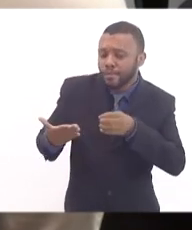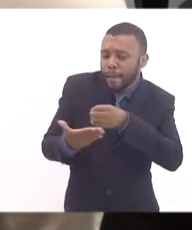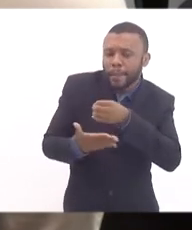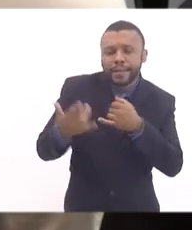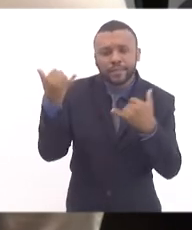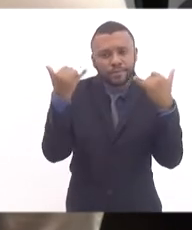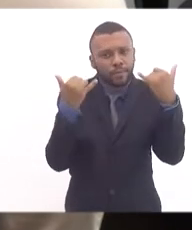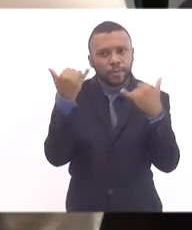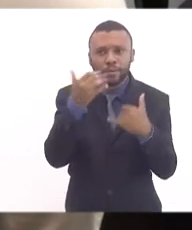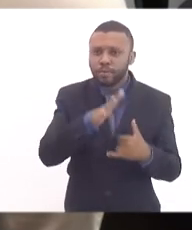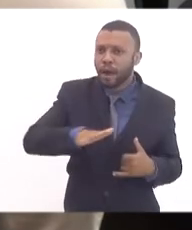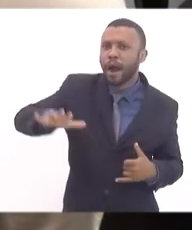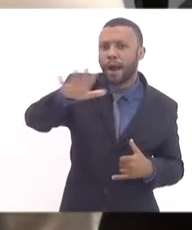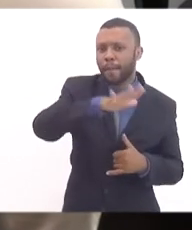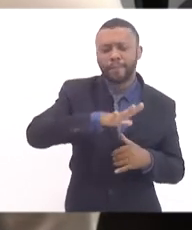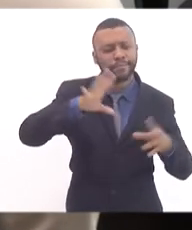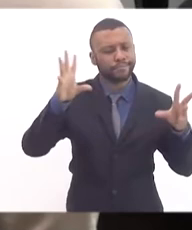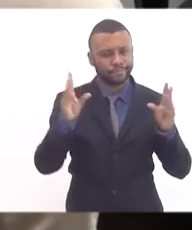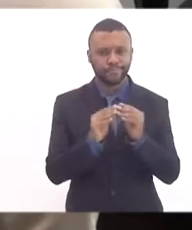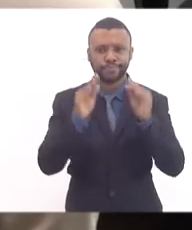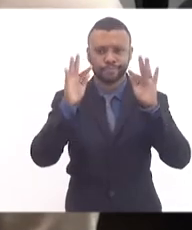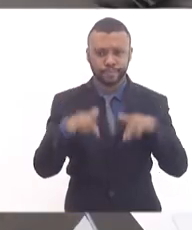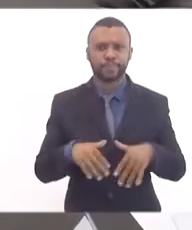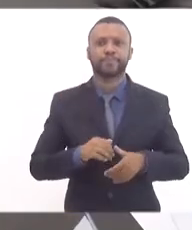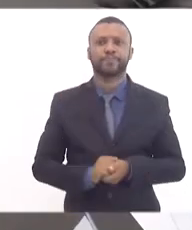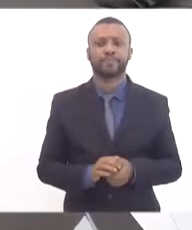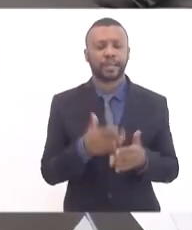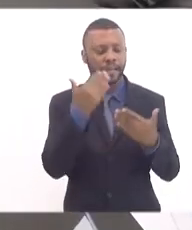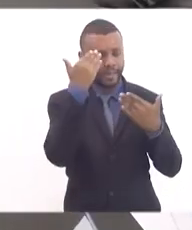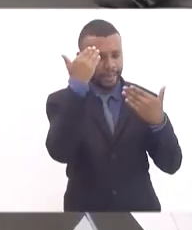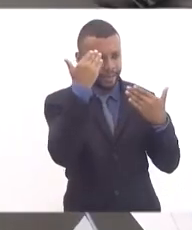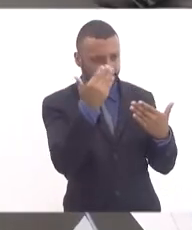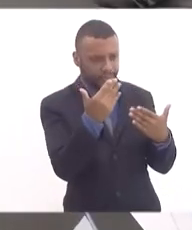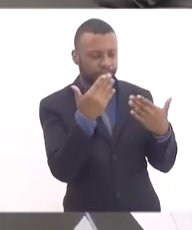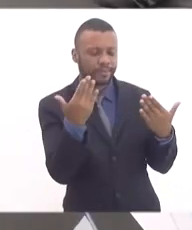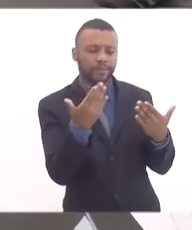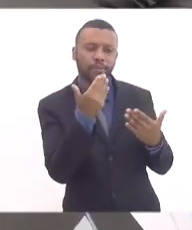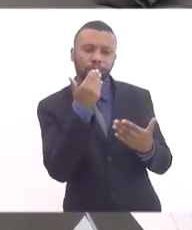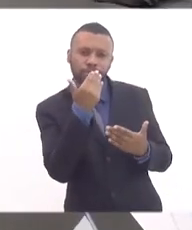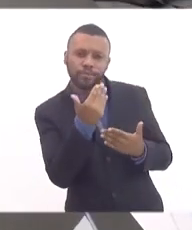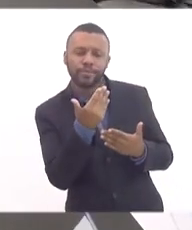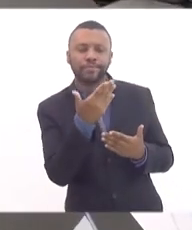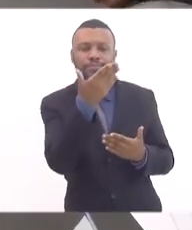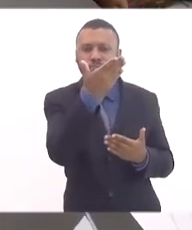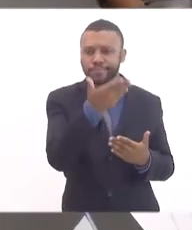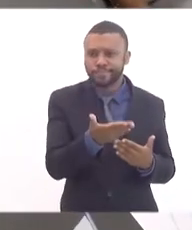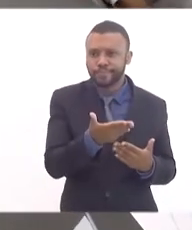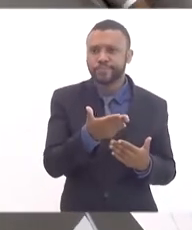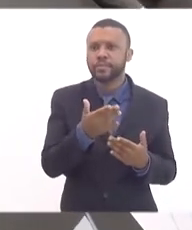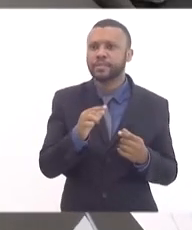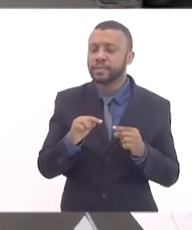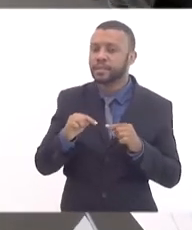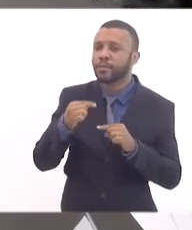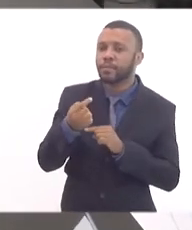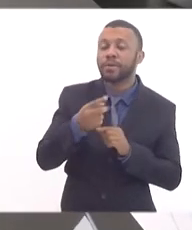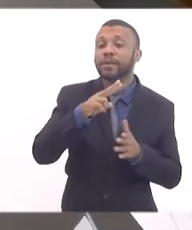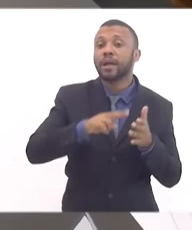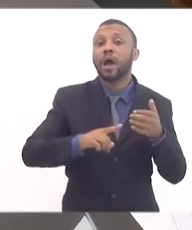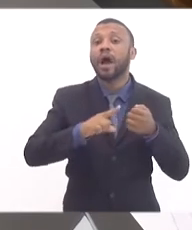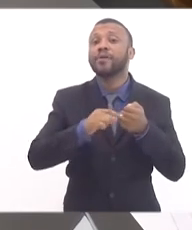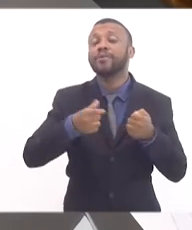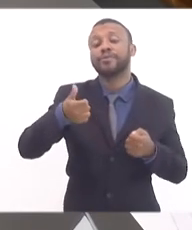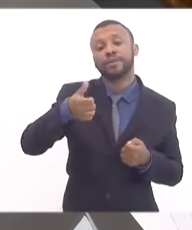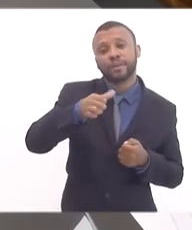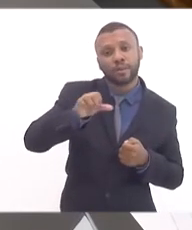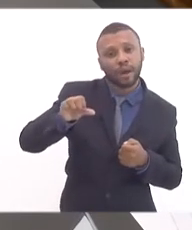então Deputado em Minas Gerais eram as minhas considerações agradece aos sócios seria a vossa excelência vossa senhoria que depois Leia o ar o horário